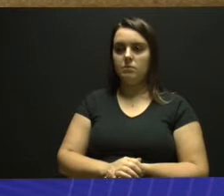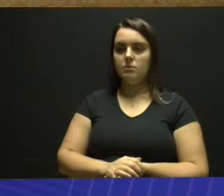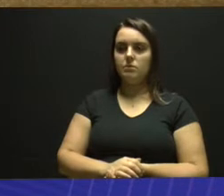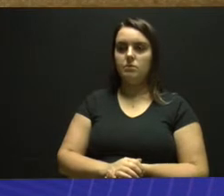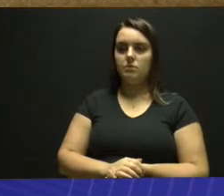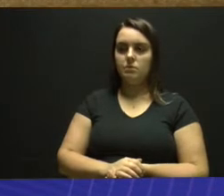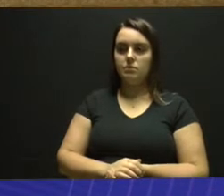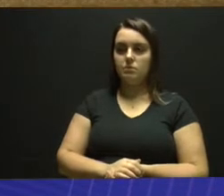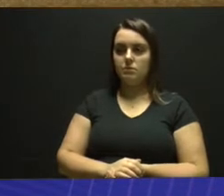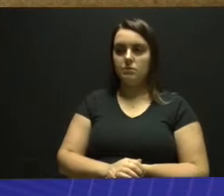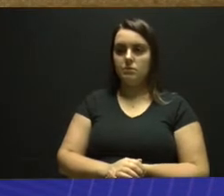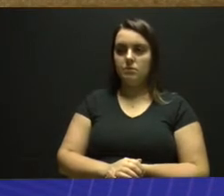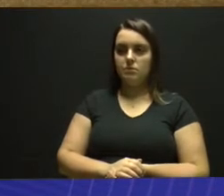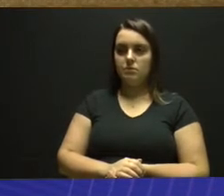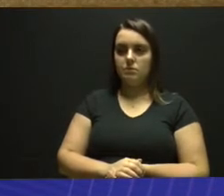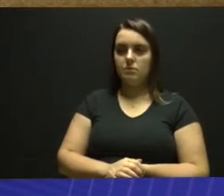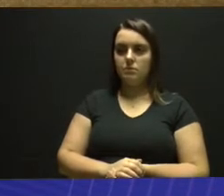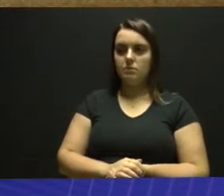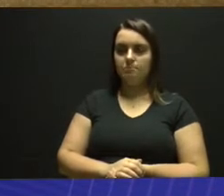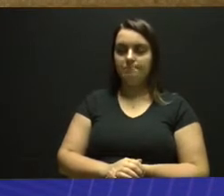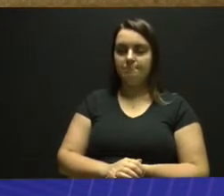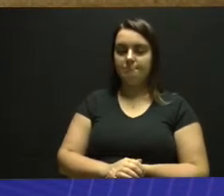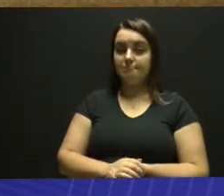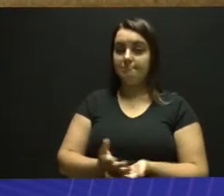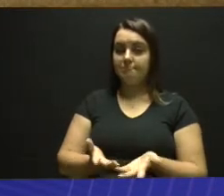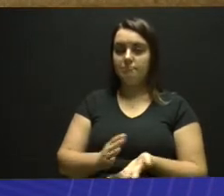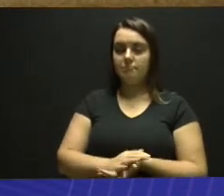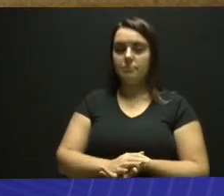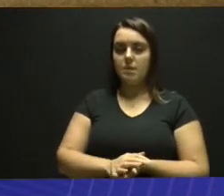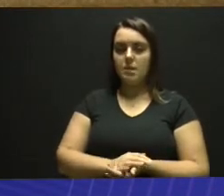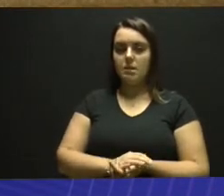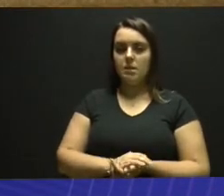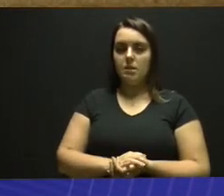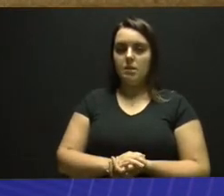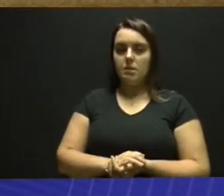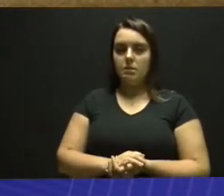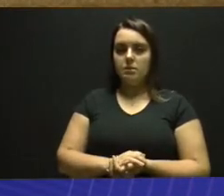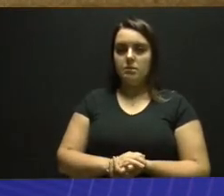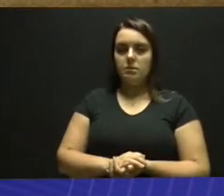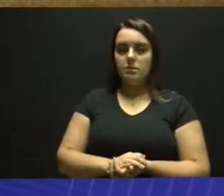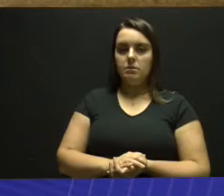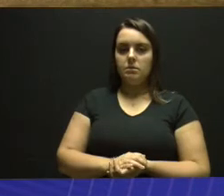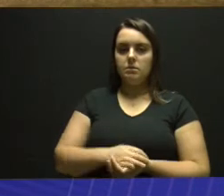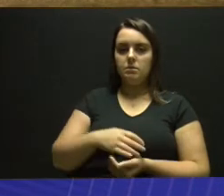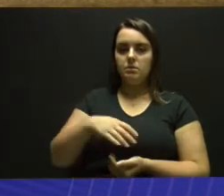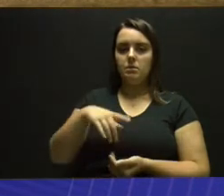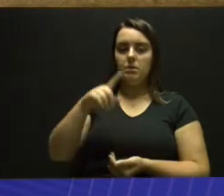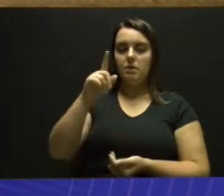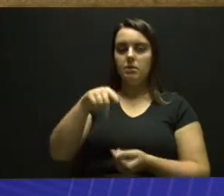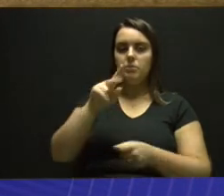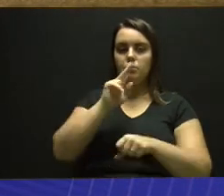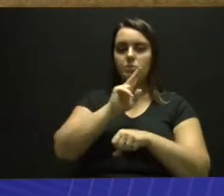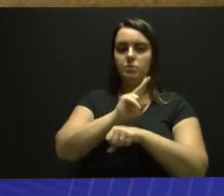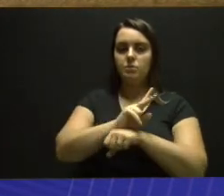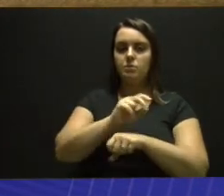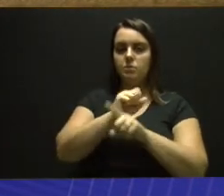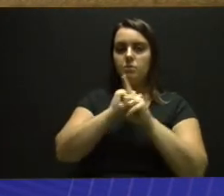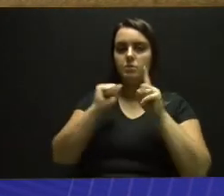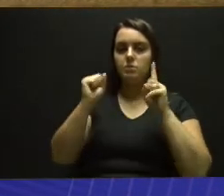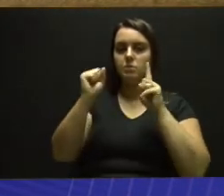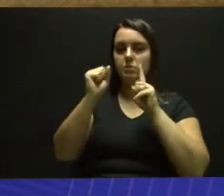imigrantes e refugiados na cidade de santos e região a geada e defensor de uma sociedade sem preconceitos